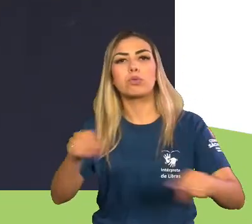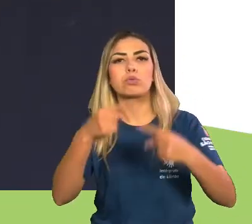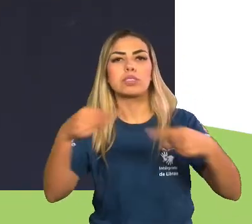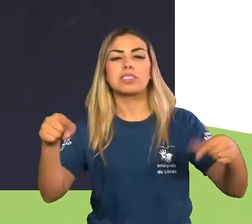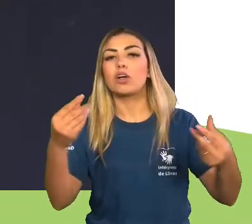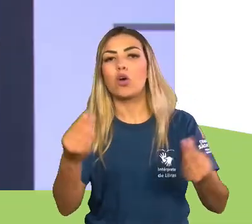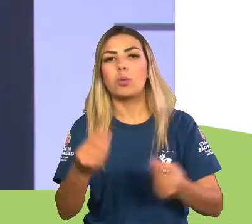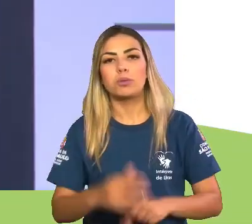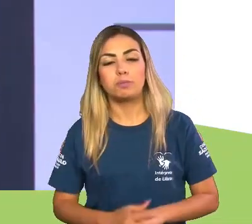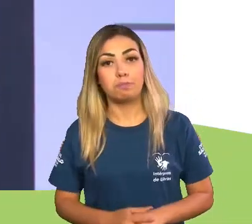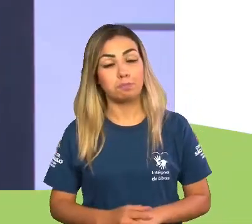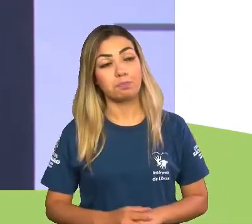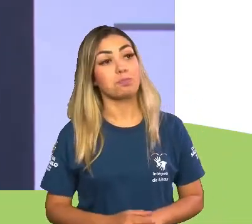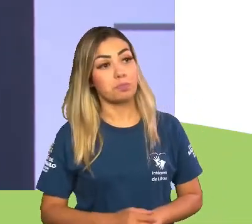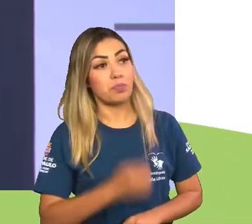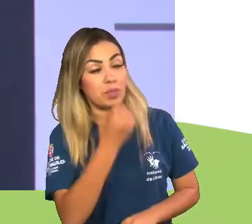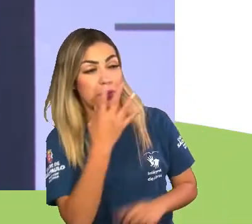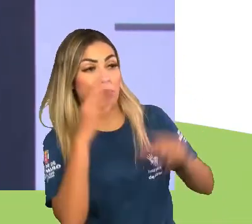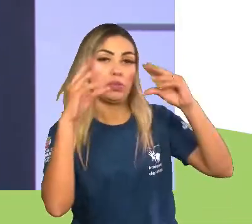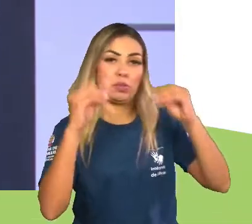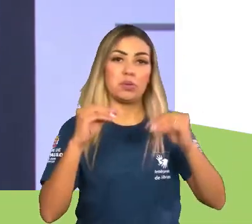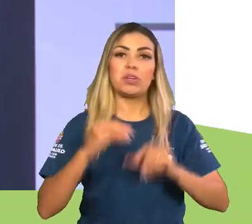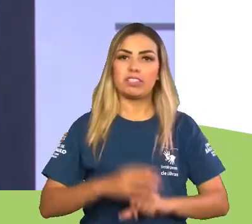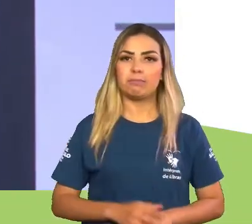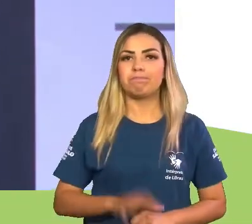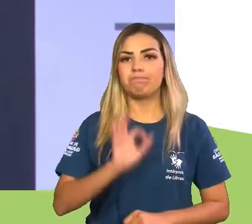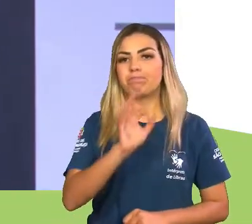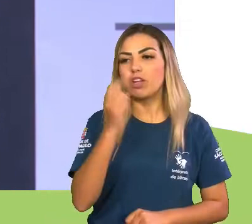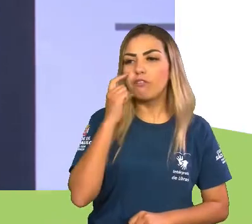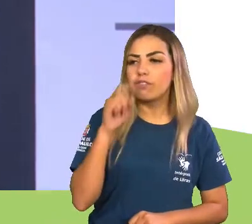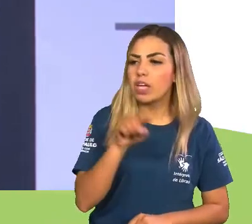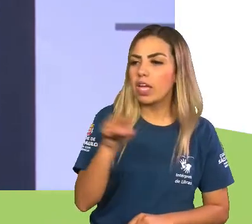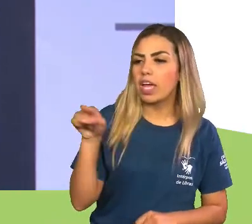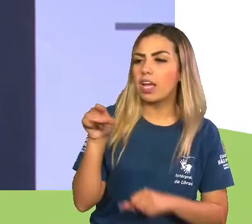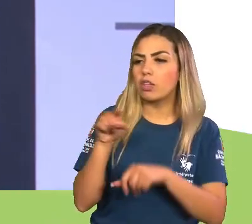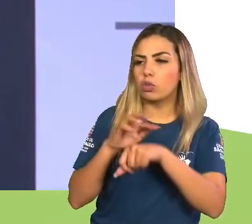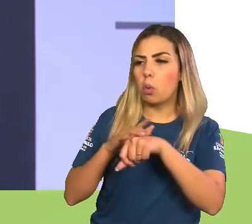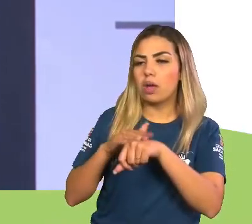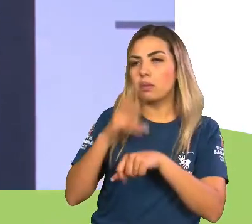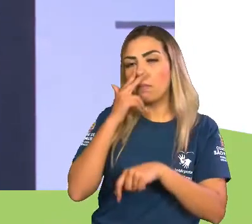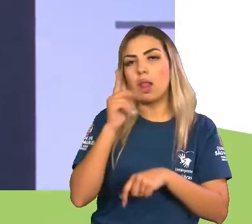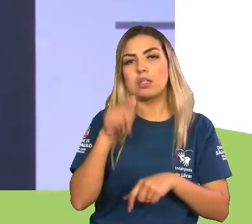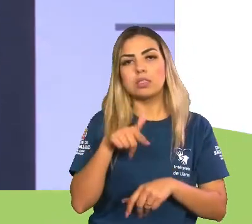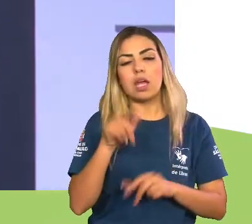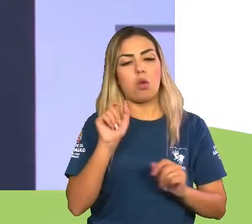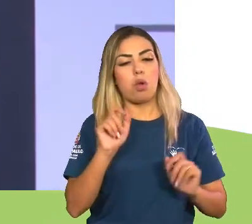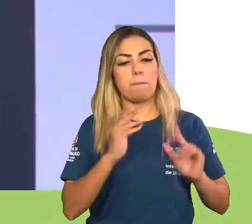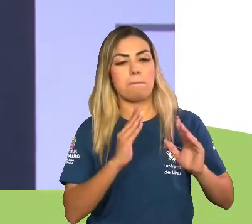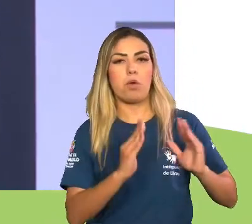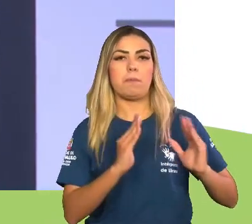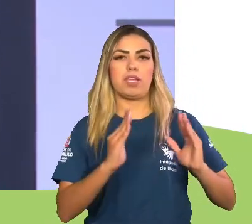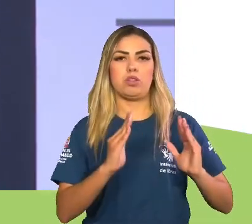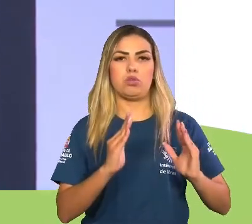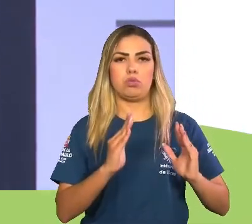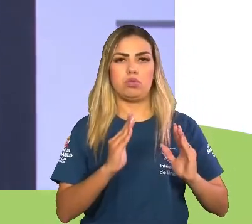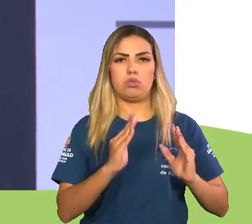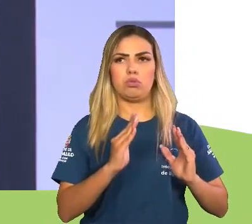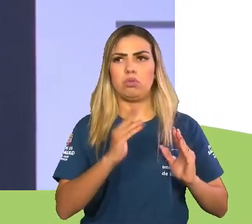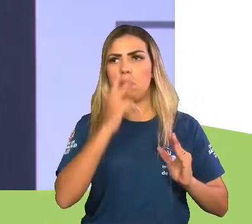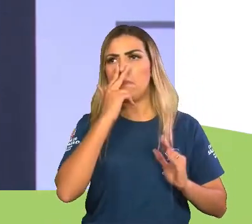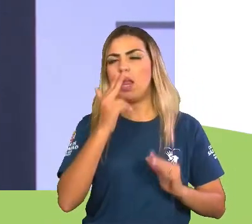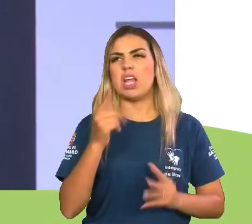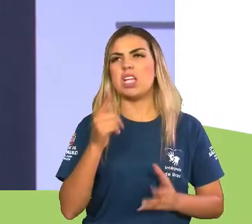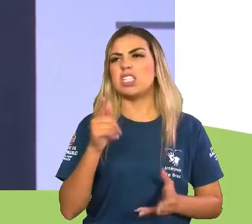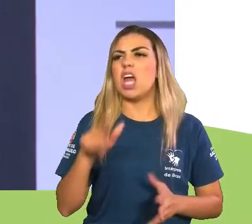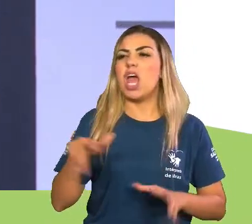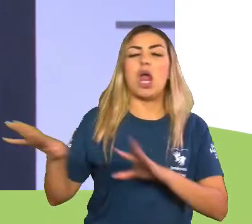Boa noite. Justamente ver a doença como um estado na pessoa, não como